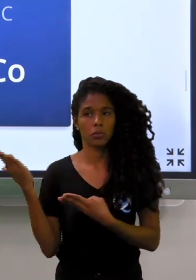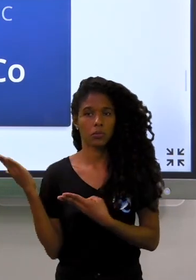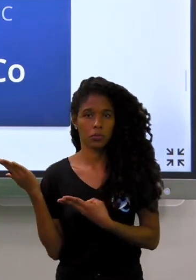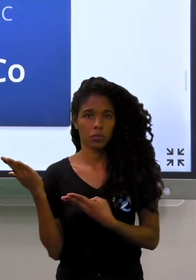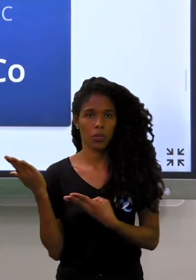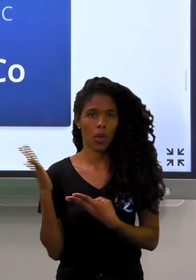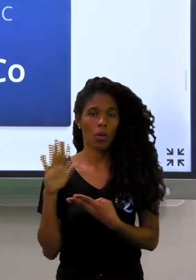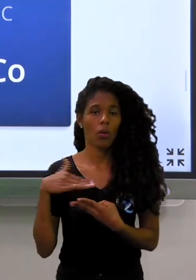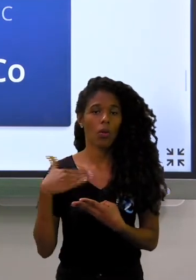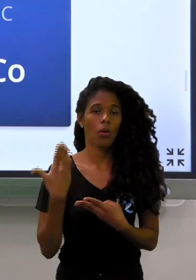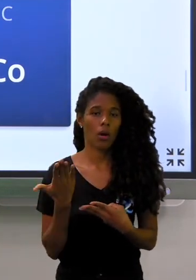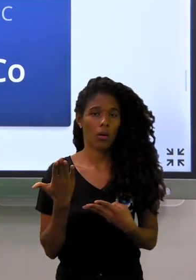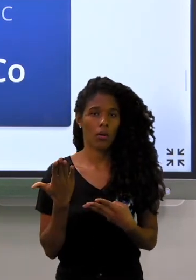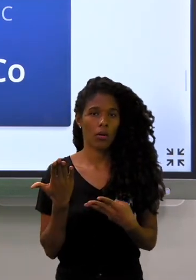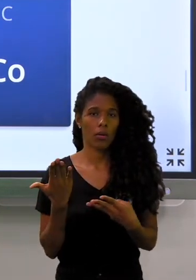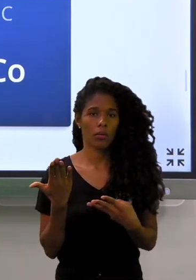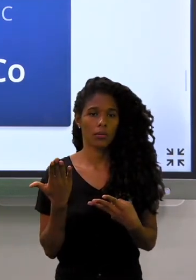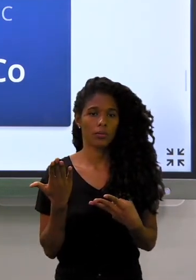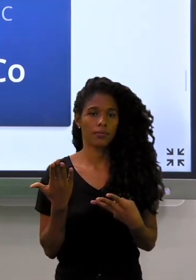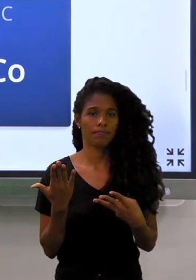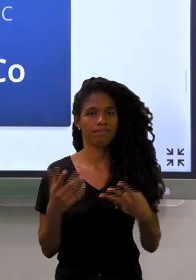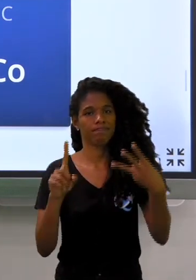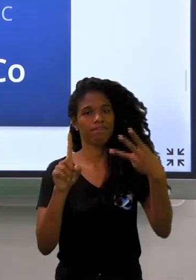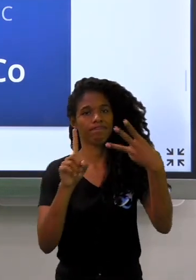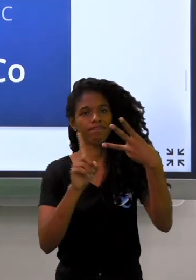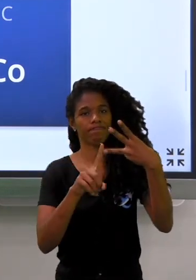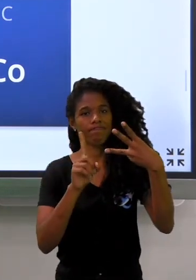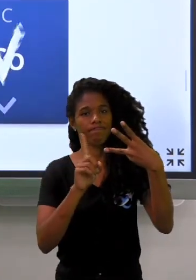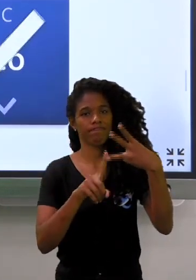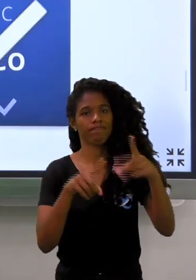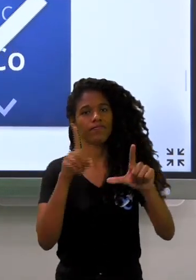recém ou có? Qual delas?